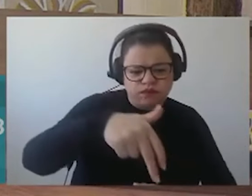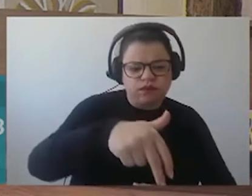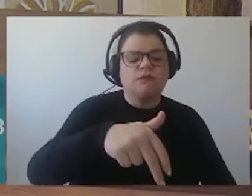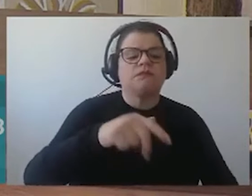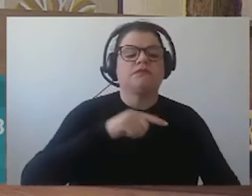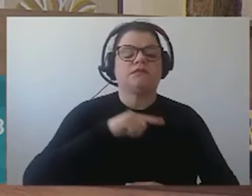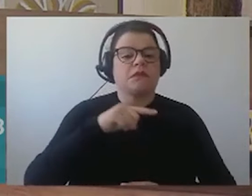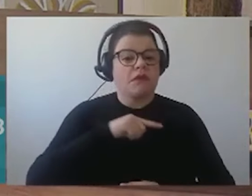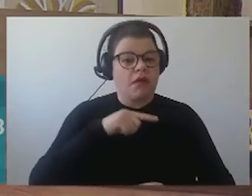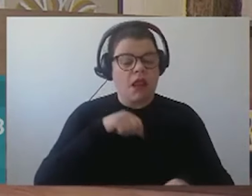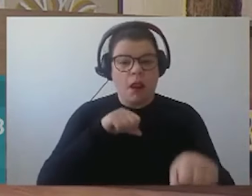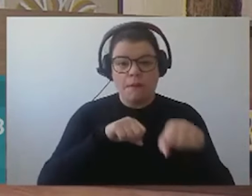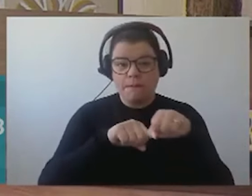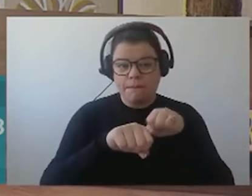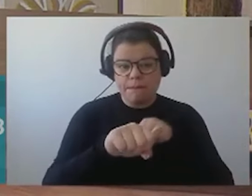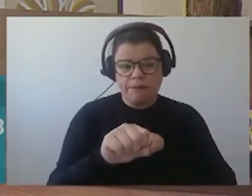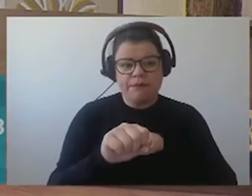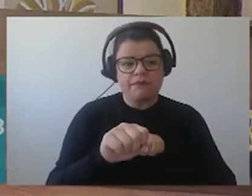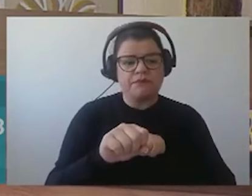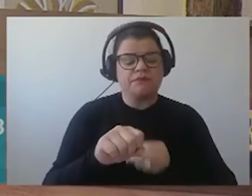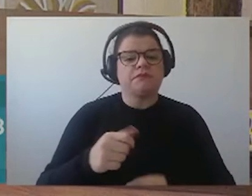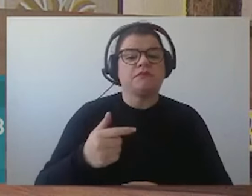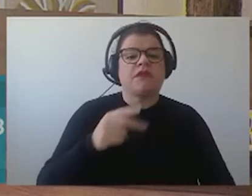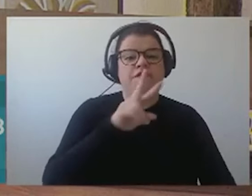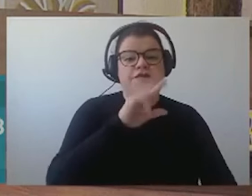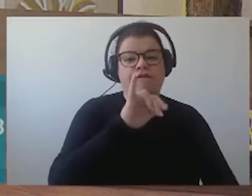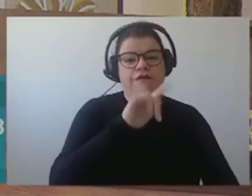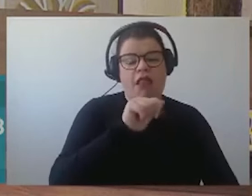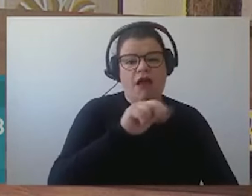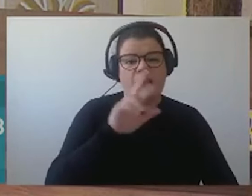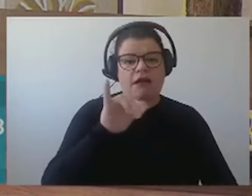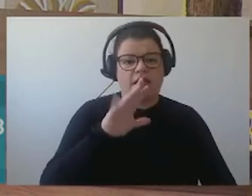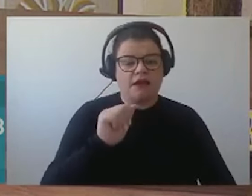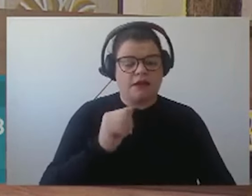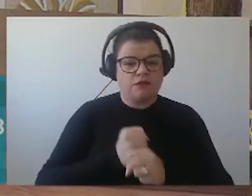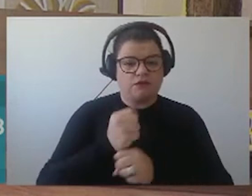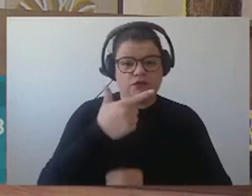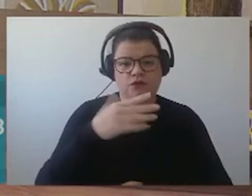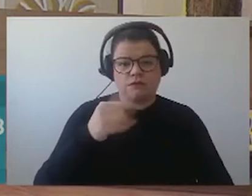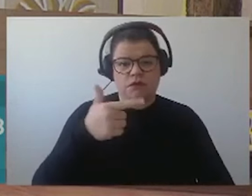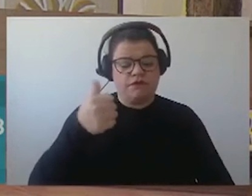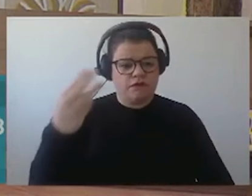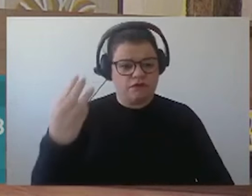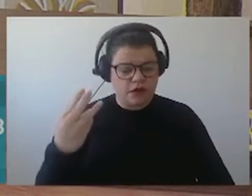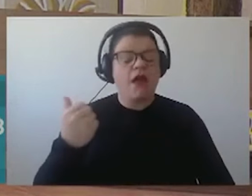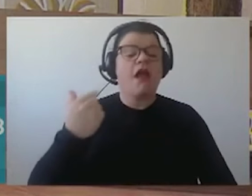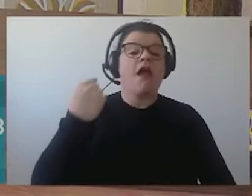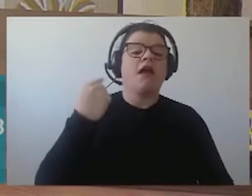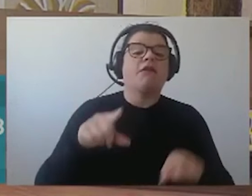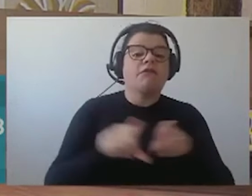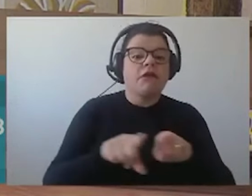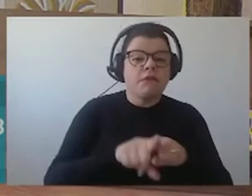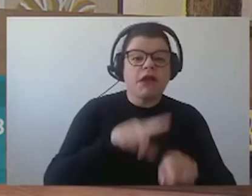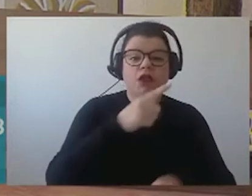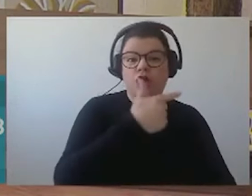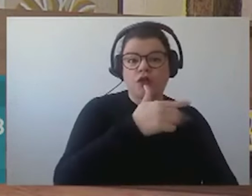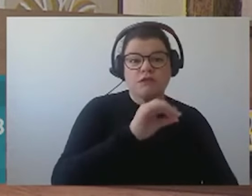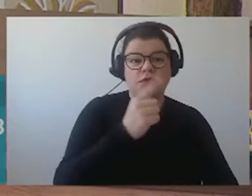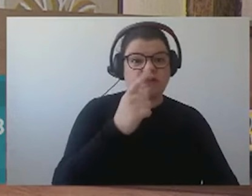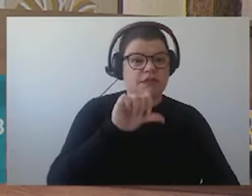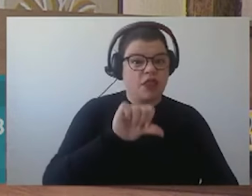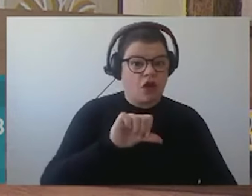Championship, Vila Rica, em 2023. Ele foi ouro nos Jogos Pan-Americanos de Lima, em 2019, ouro também, bronze, nos